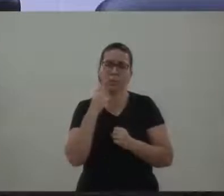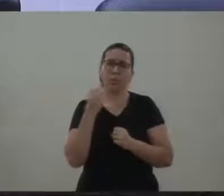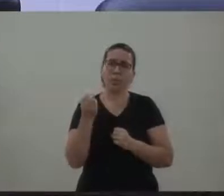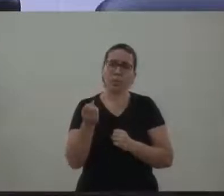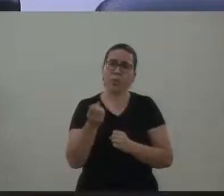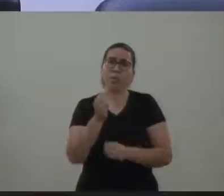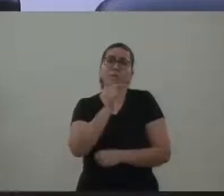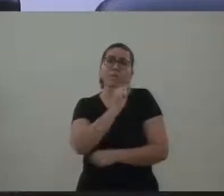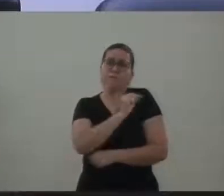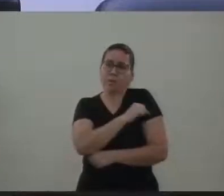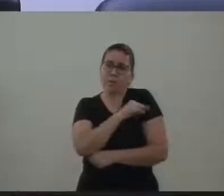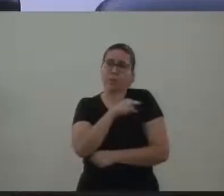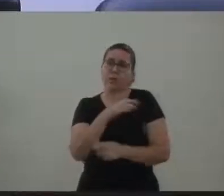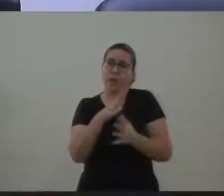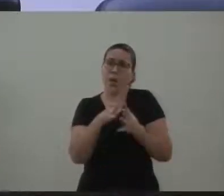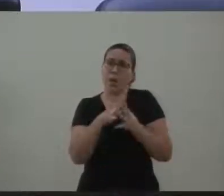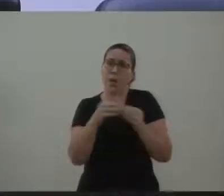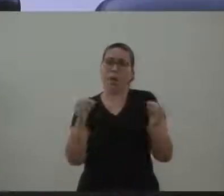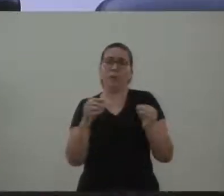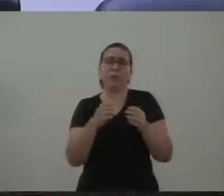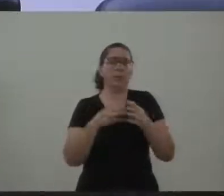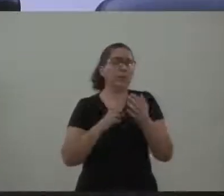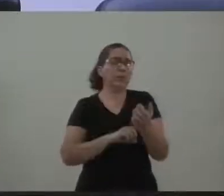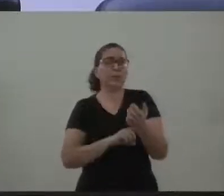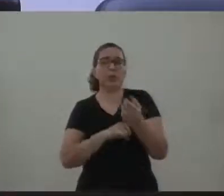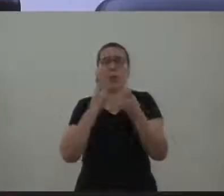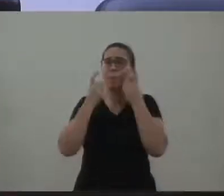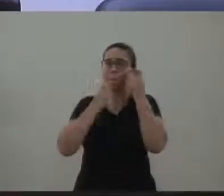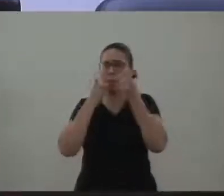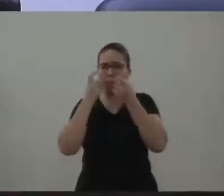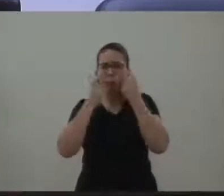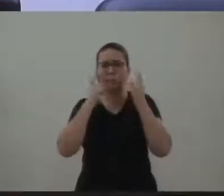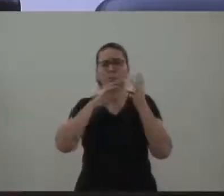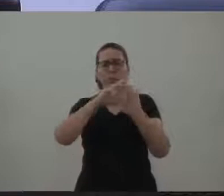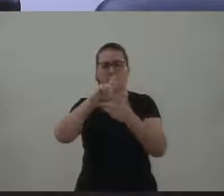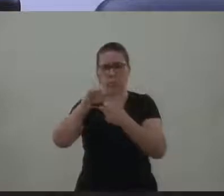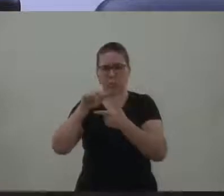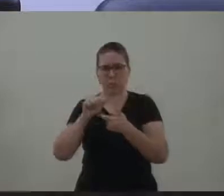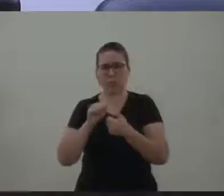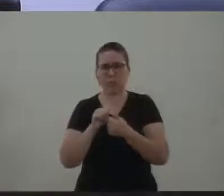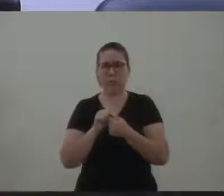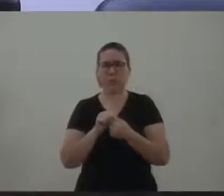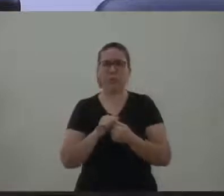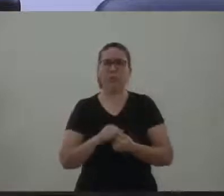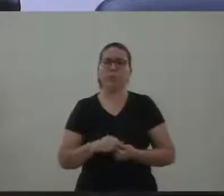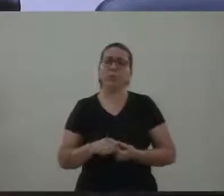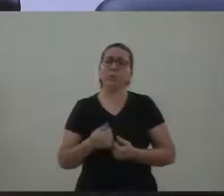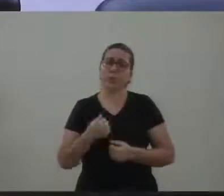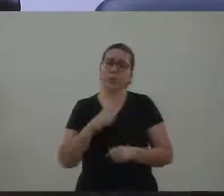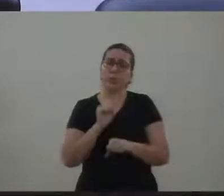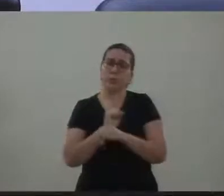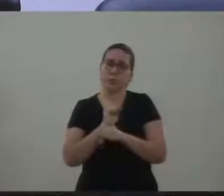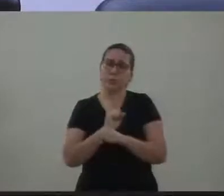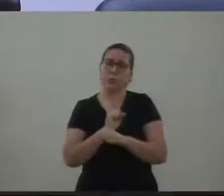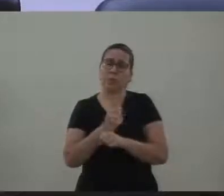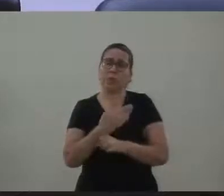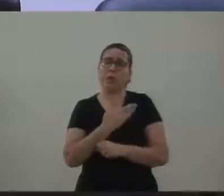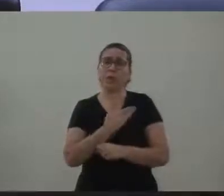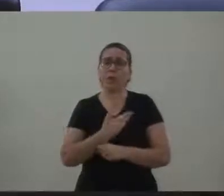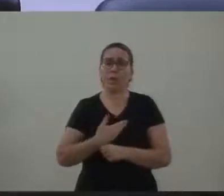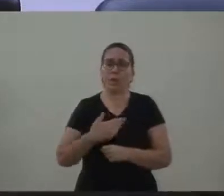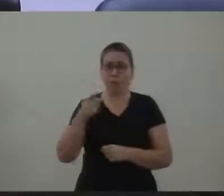vacina para que acabe com essa agonia em nível mundial. Então a gente espera que o governo possa